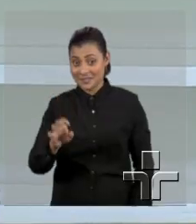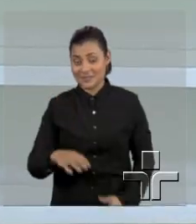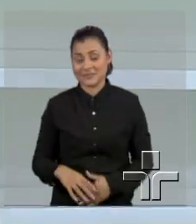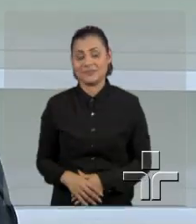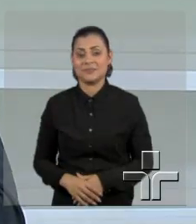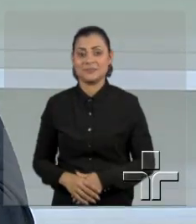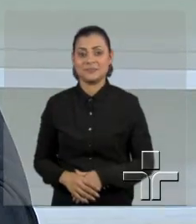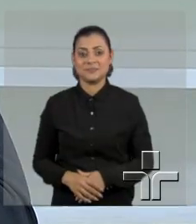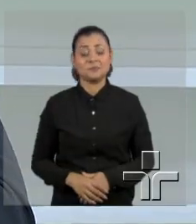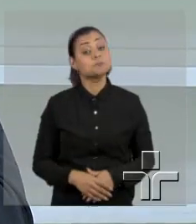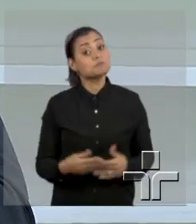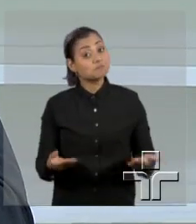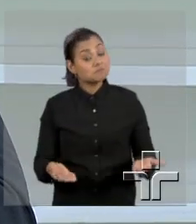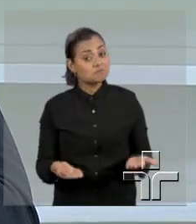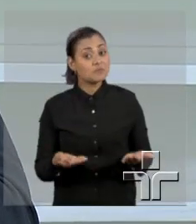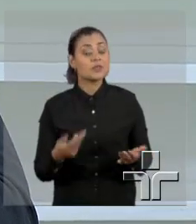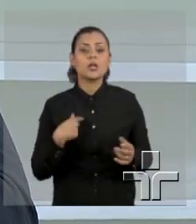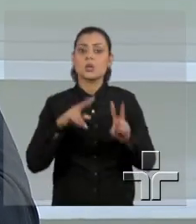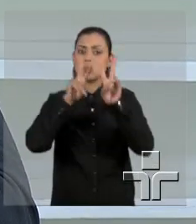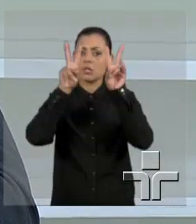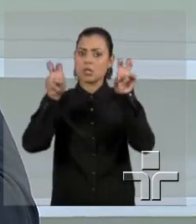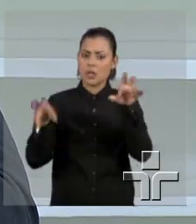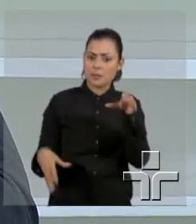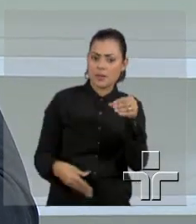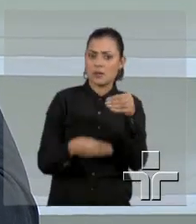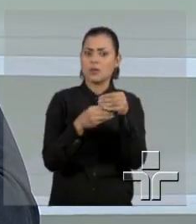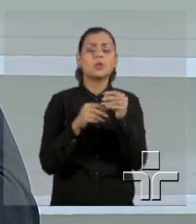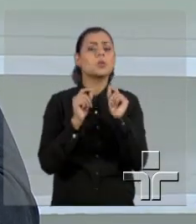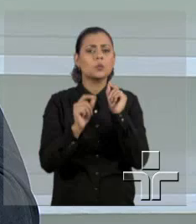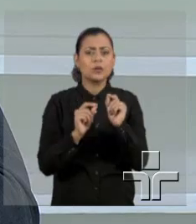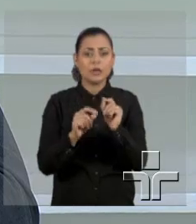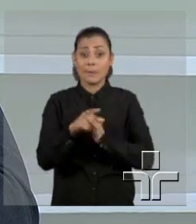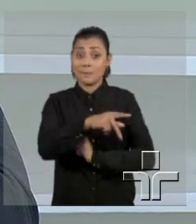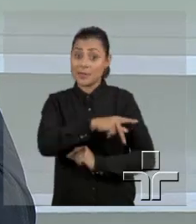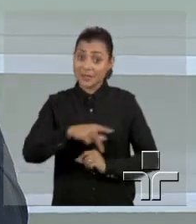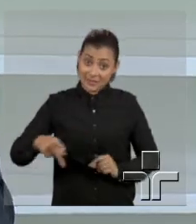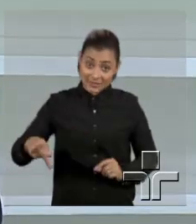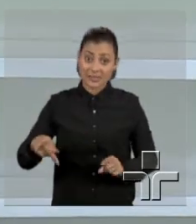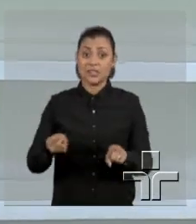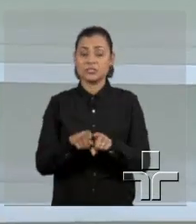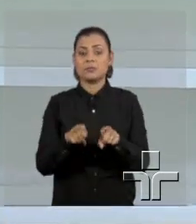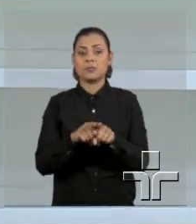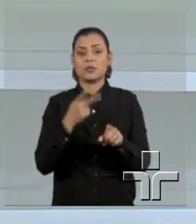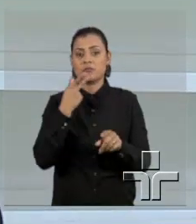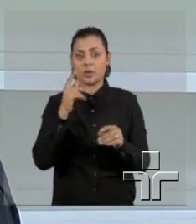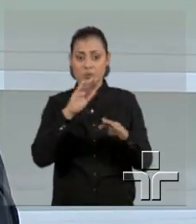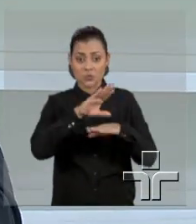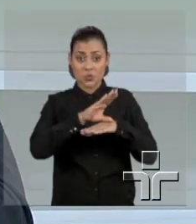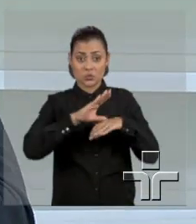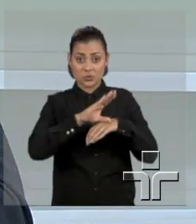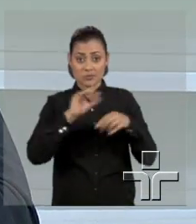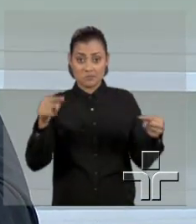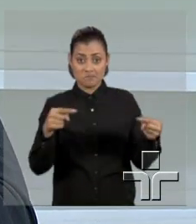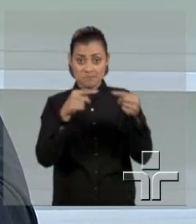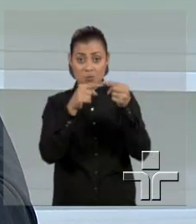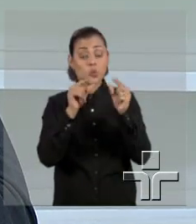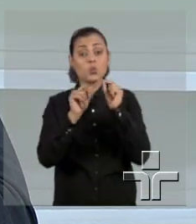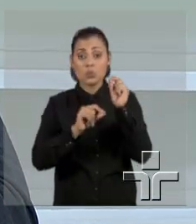André. Ainda pegando essa questão aí de o presidente da República atentando contra a Constituição, ao dizer que